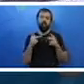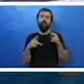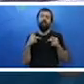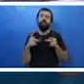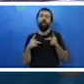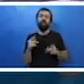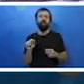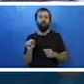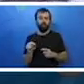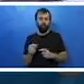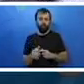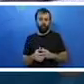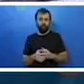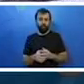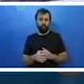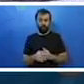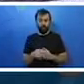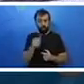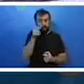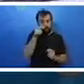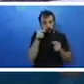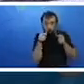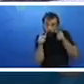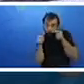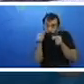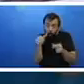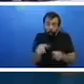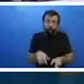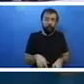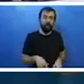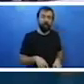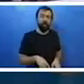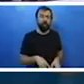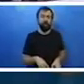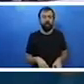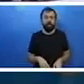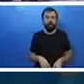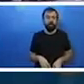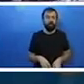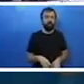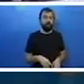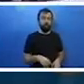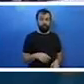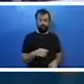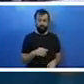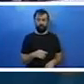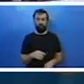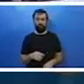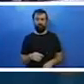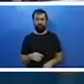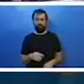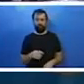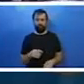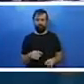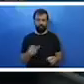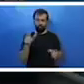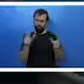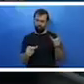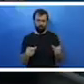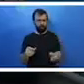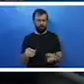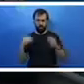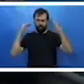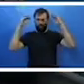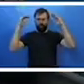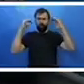conversavam? Ó, o ouvidor-mor também de olho para contar para o rei, né? E estranho, pessoas importantes que participam